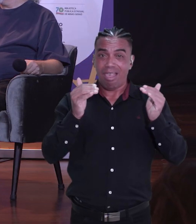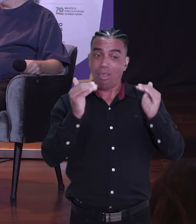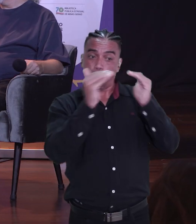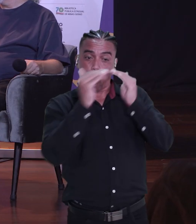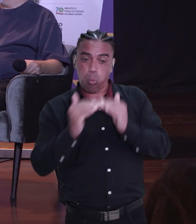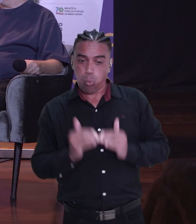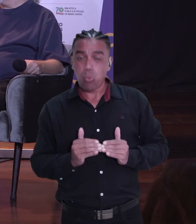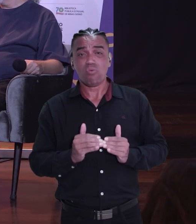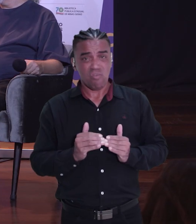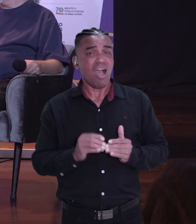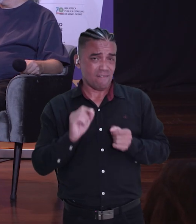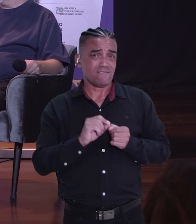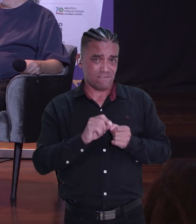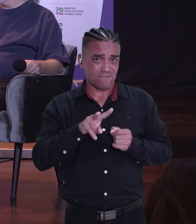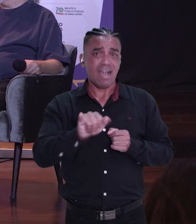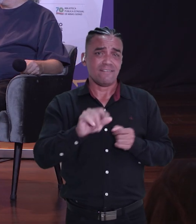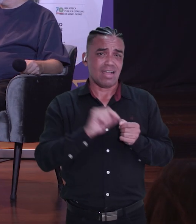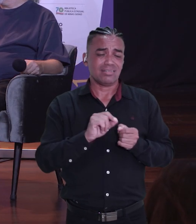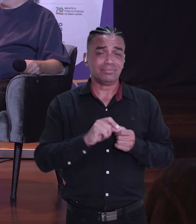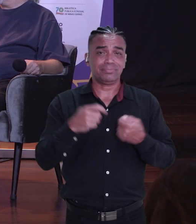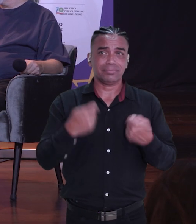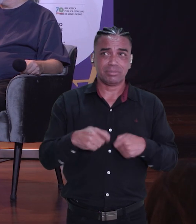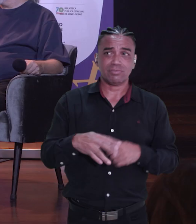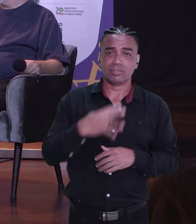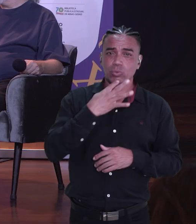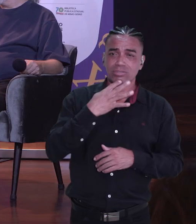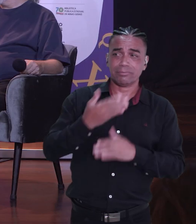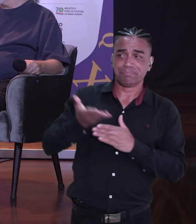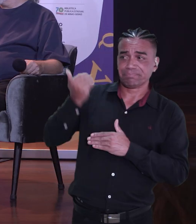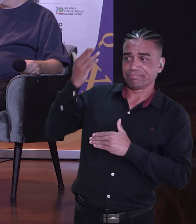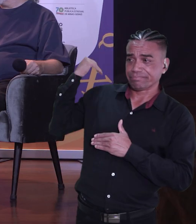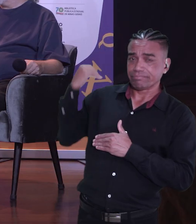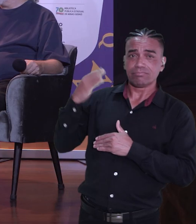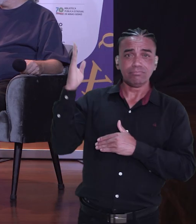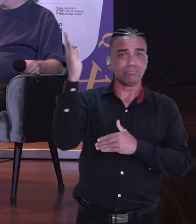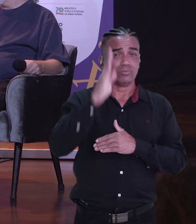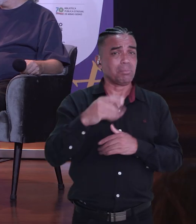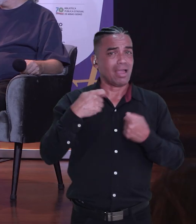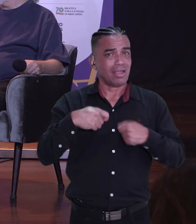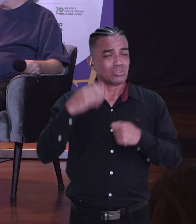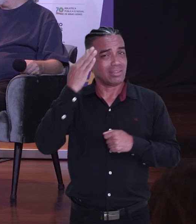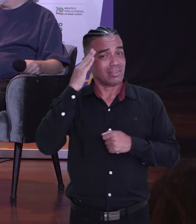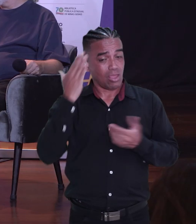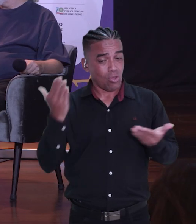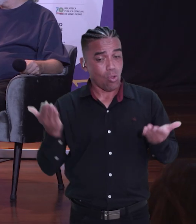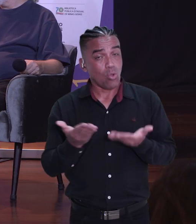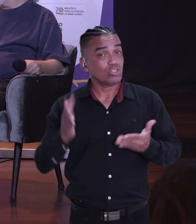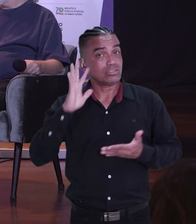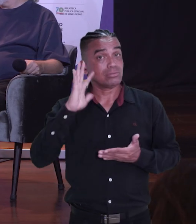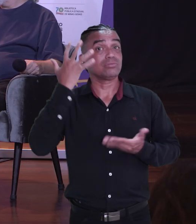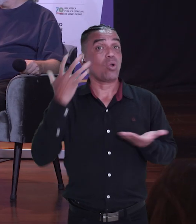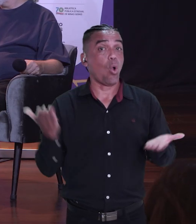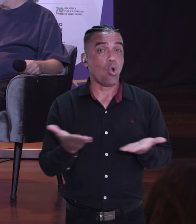fazer com toda a razão. E o que eu acho que é preciso você conhecer o passado do Brasil para você entender o presente,